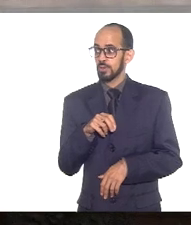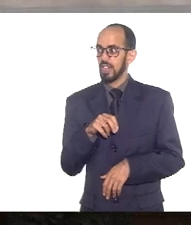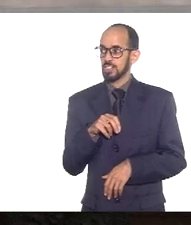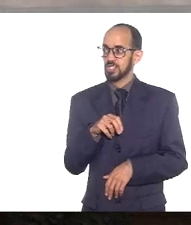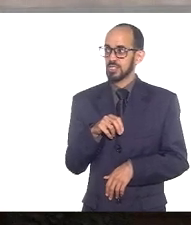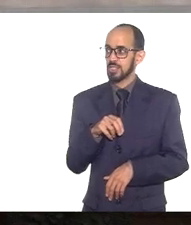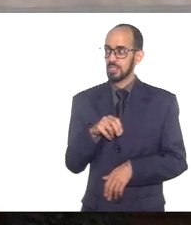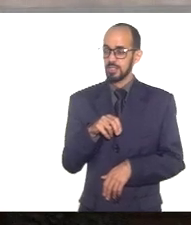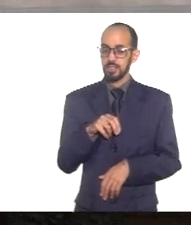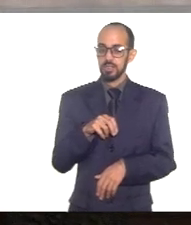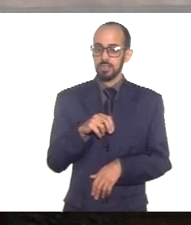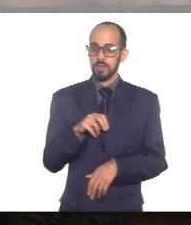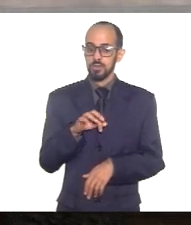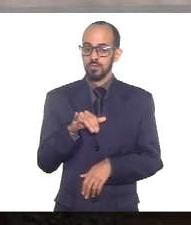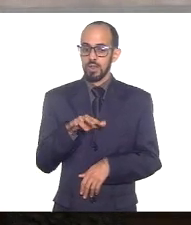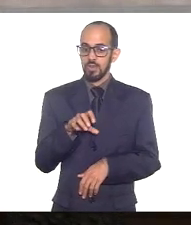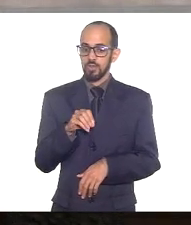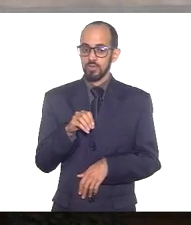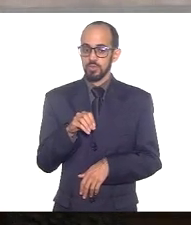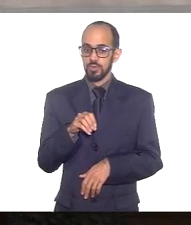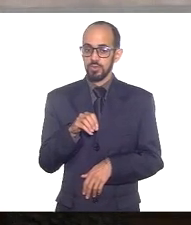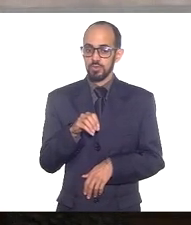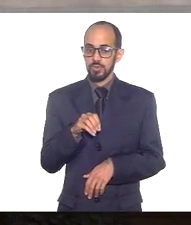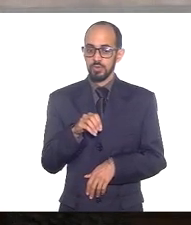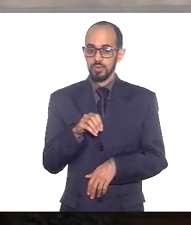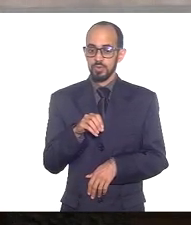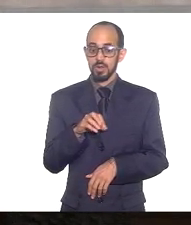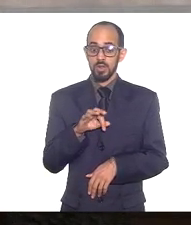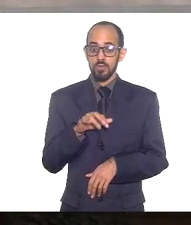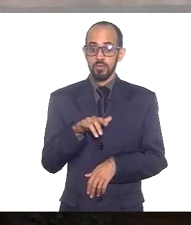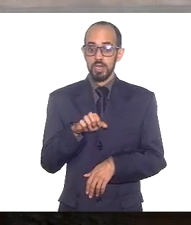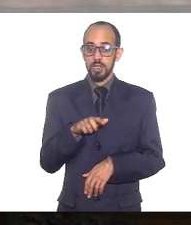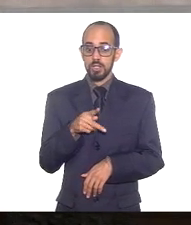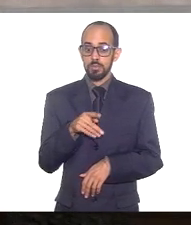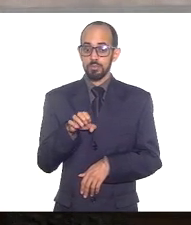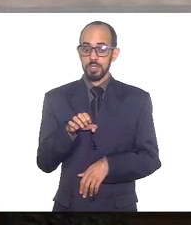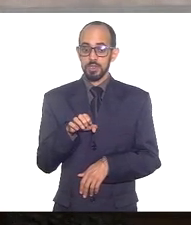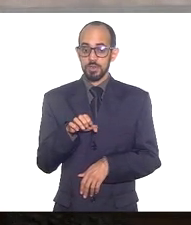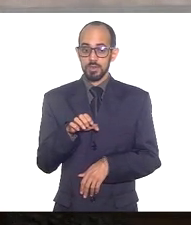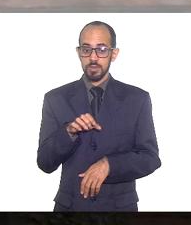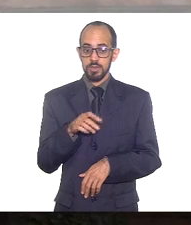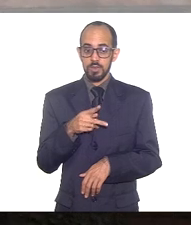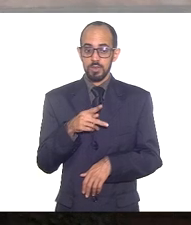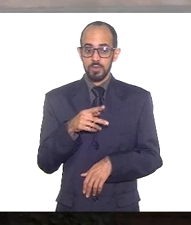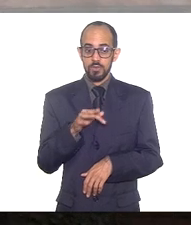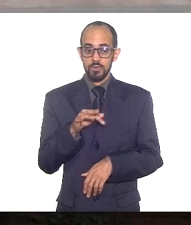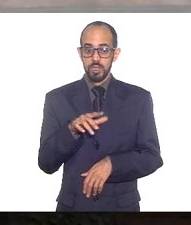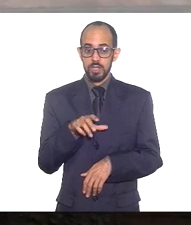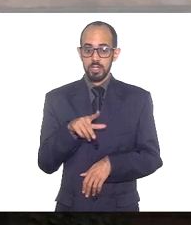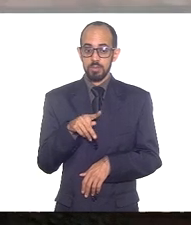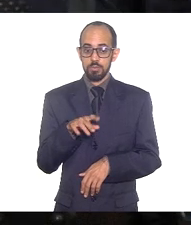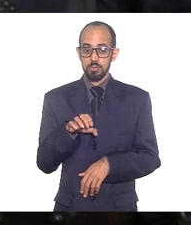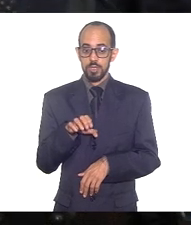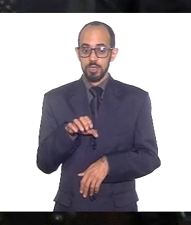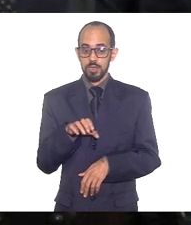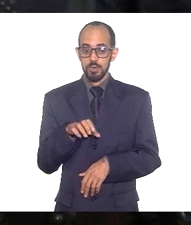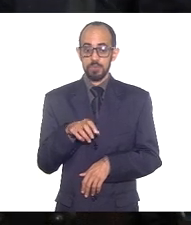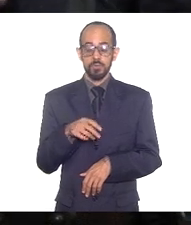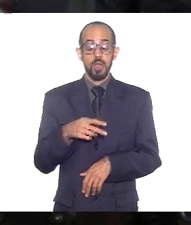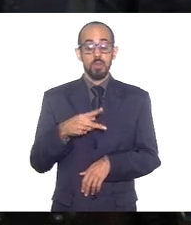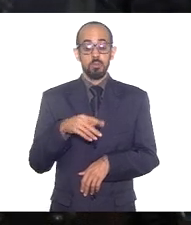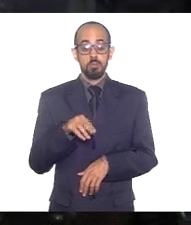o deputado Fábio Silva Deputado Felipe Soares deputado Felipe Soares deputado Felipe